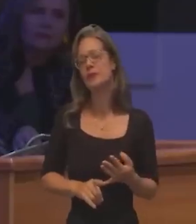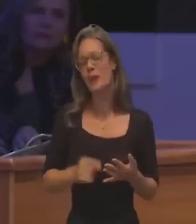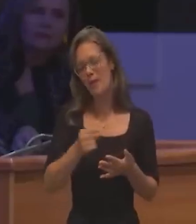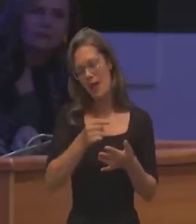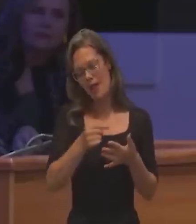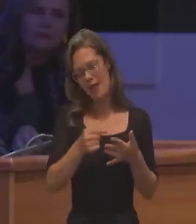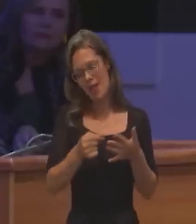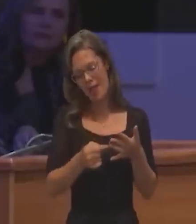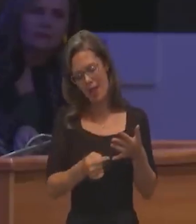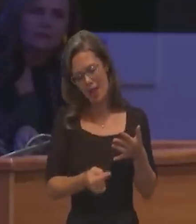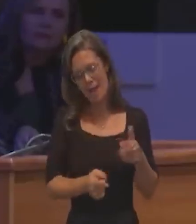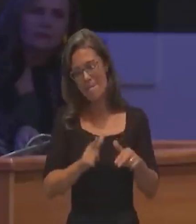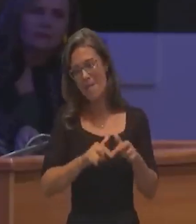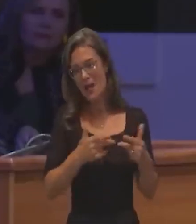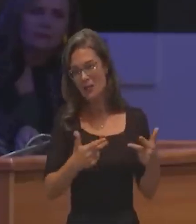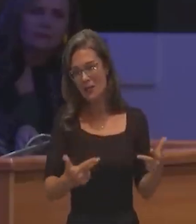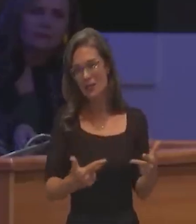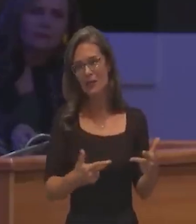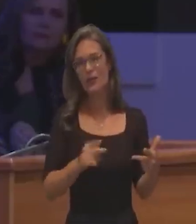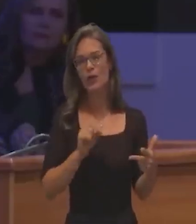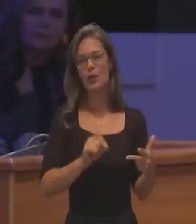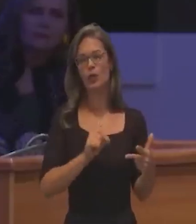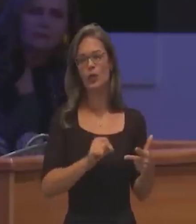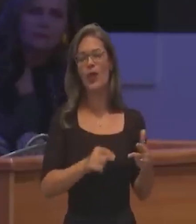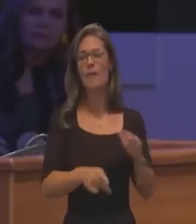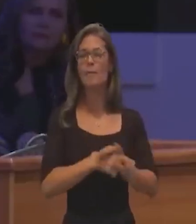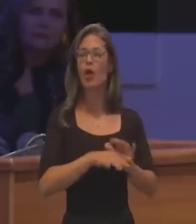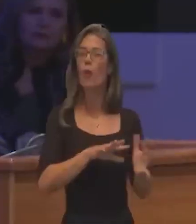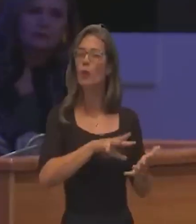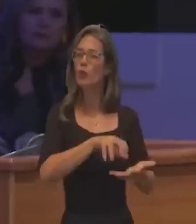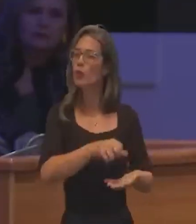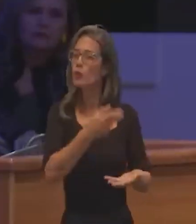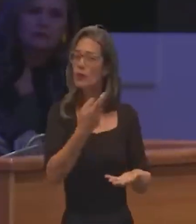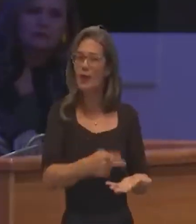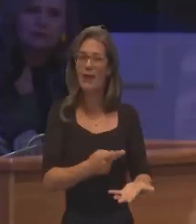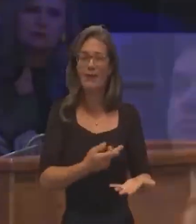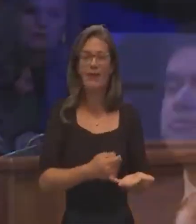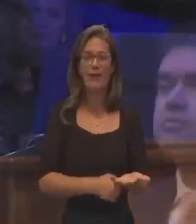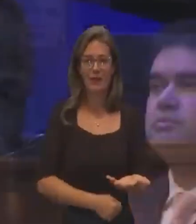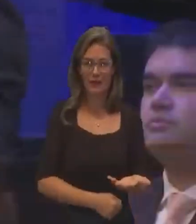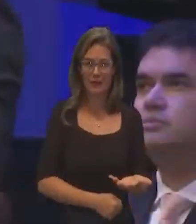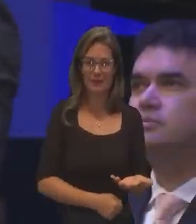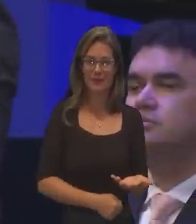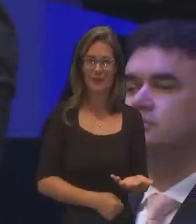tudo isso é o reflexo do mundo em que nós vivemos e fomos